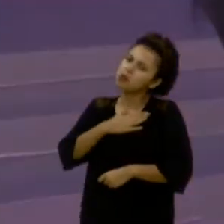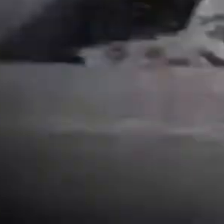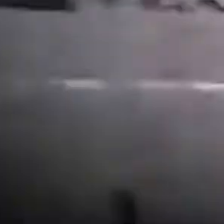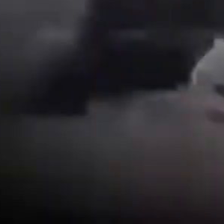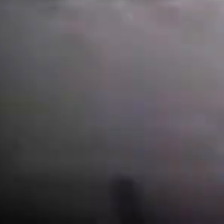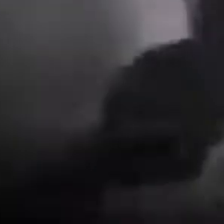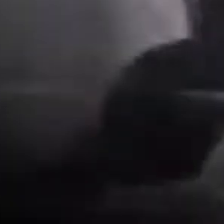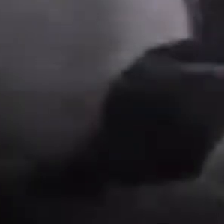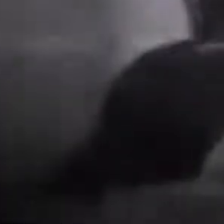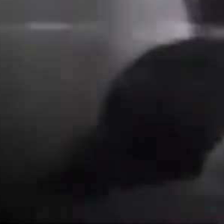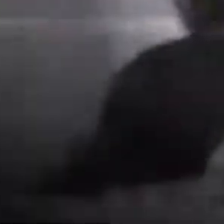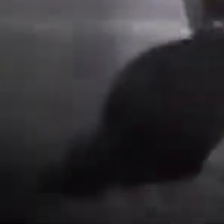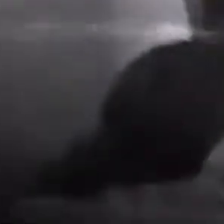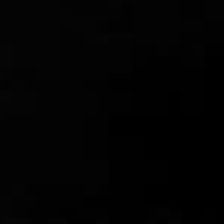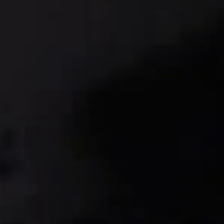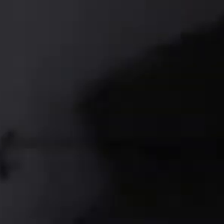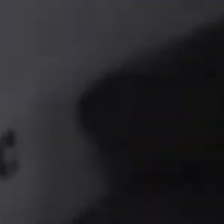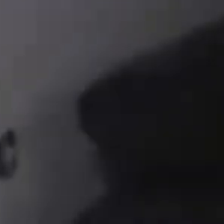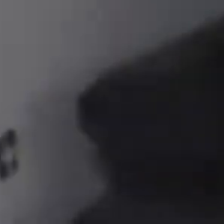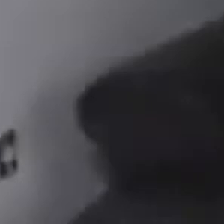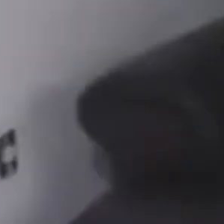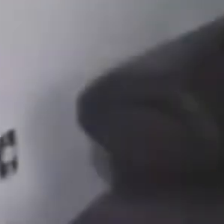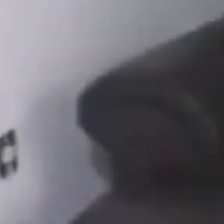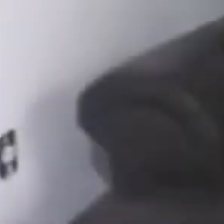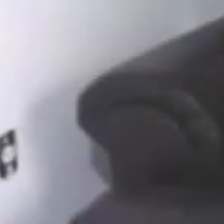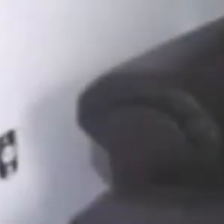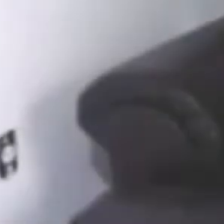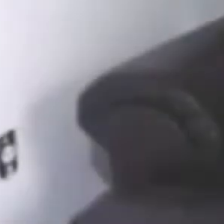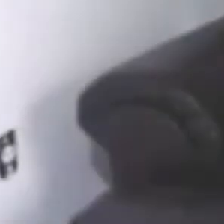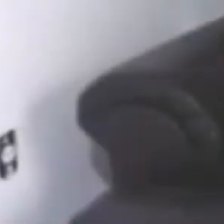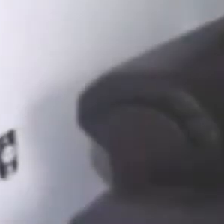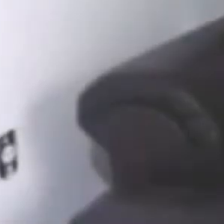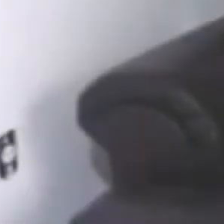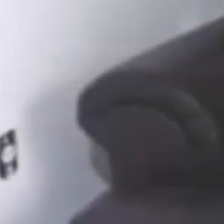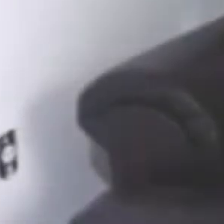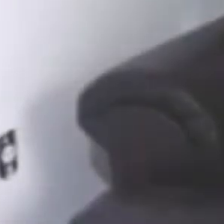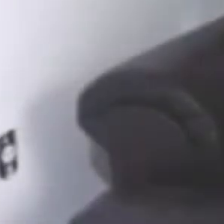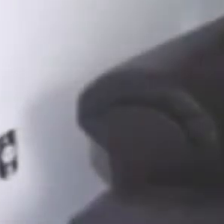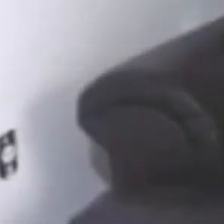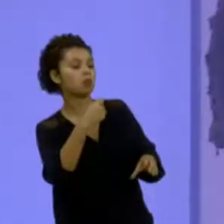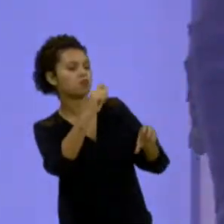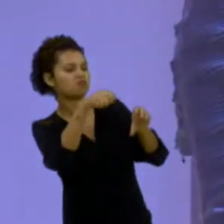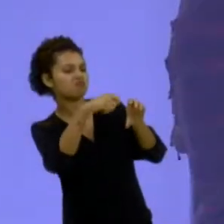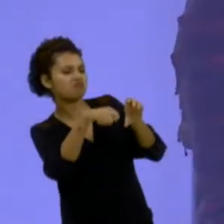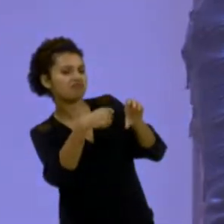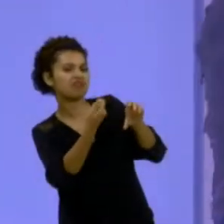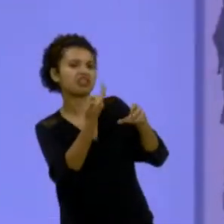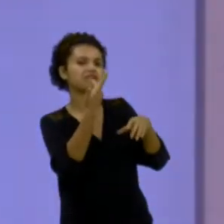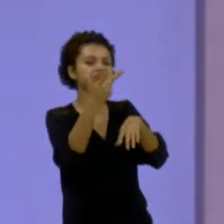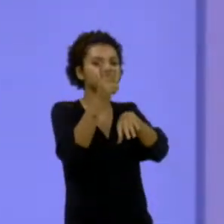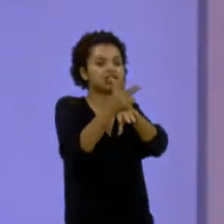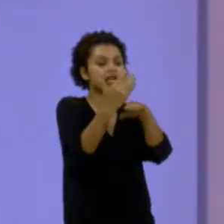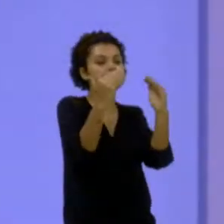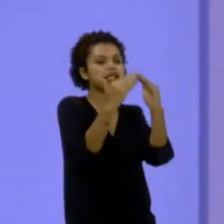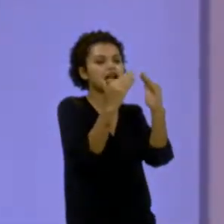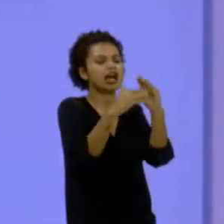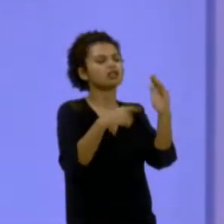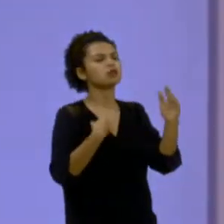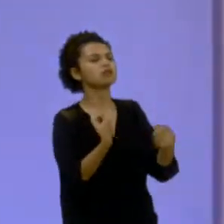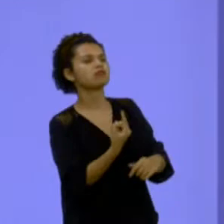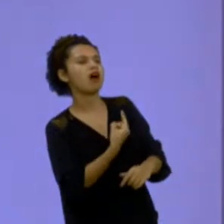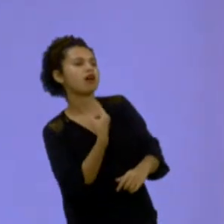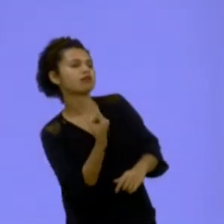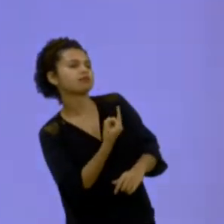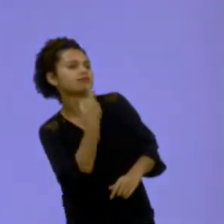casa, durante a pandemia, fala pra gente. Eu tava sozinha, sem fazer nada. Eu, gente, não é assim que vai ser o negócio, não. Aí eu peguei